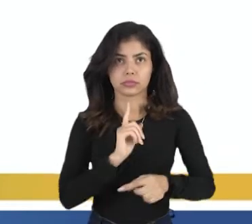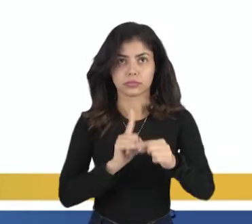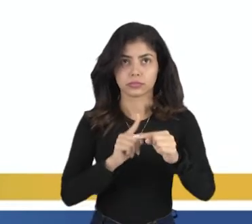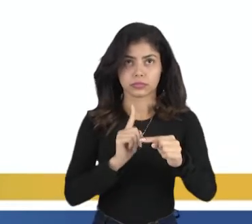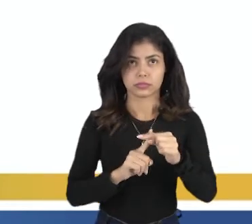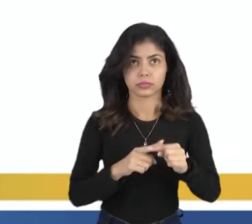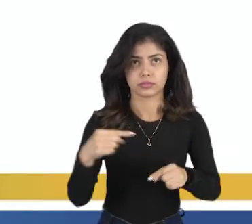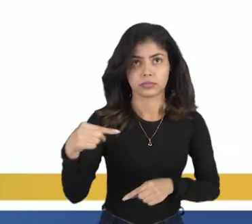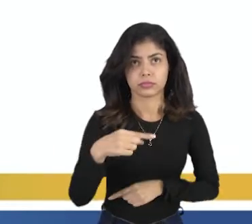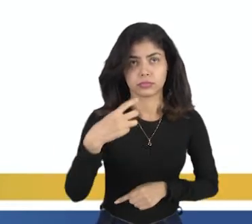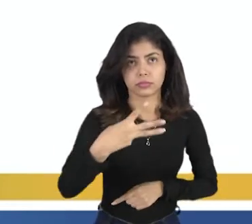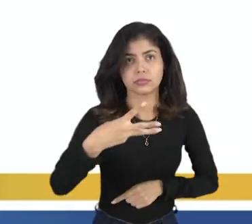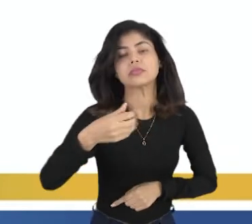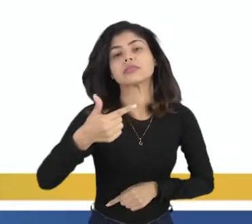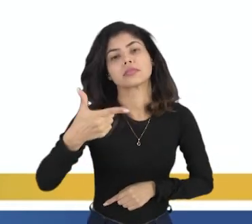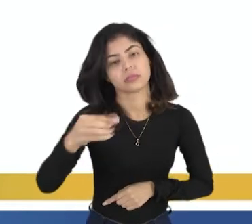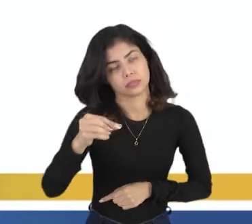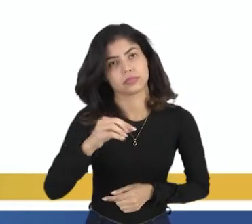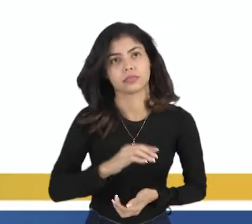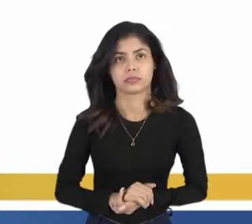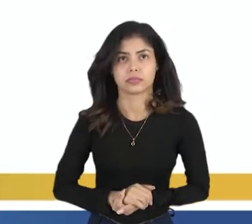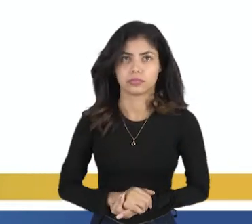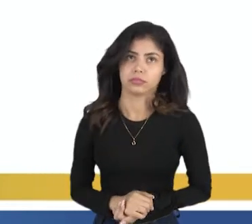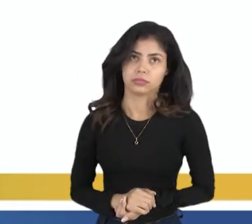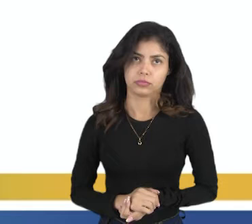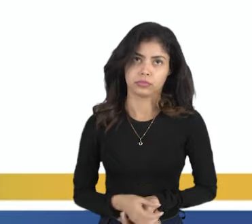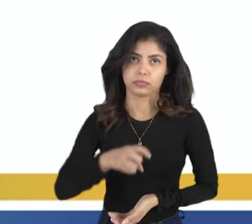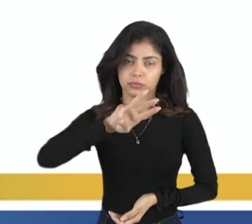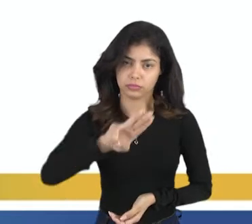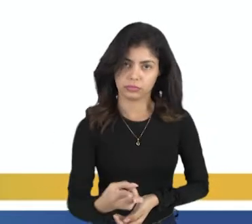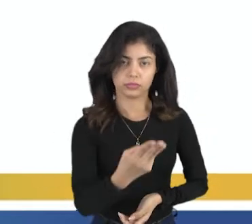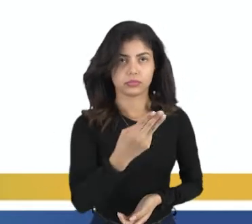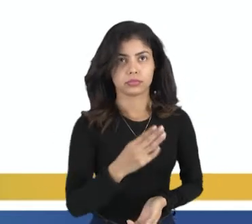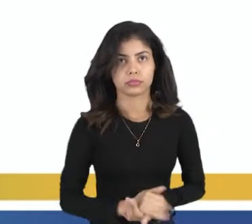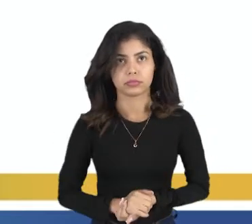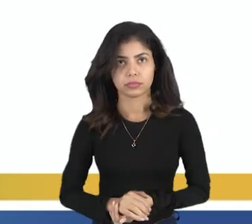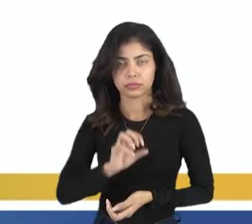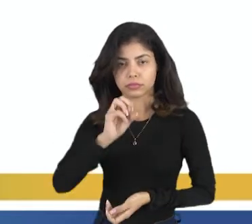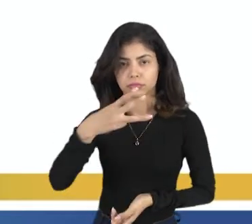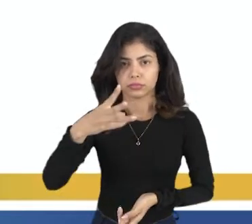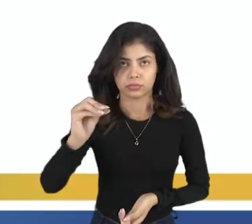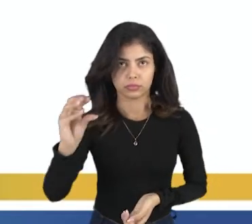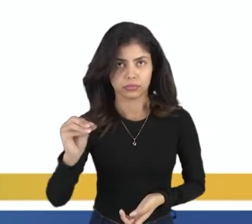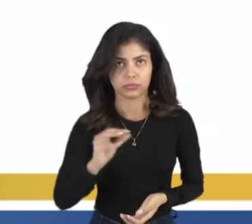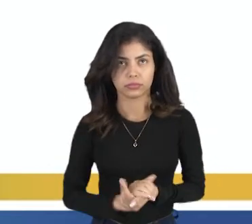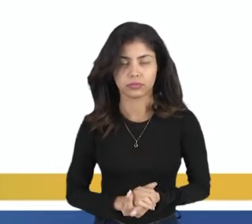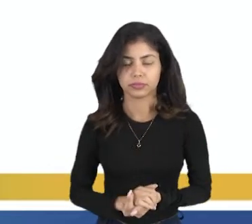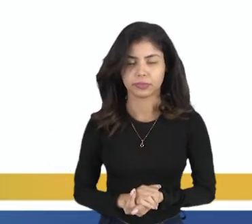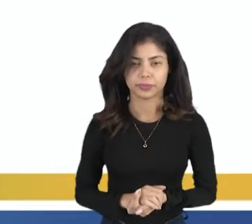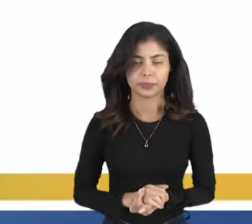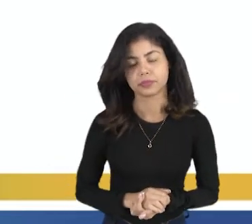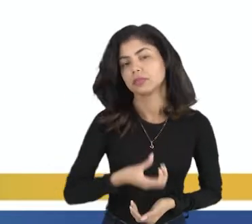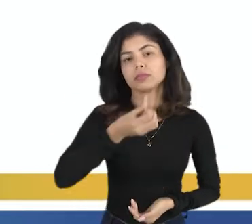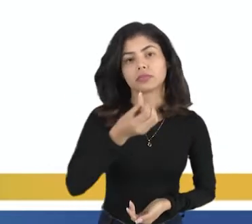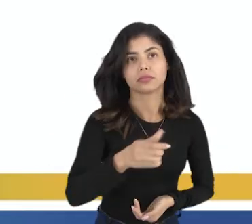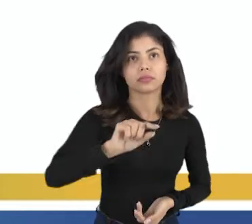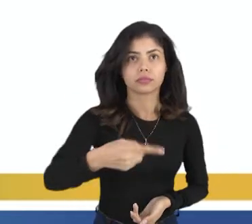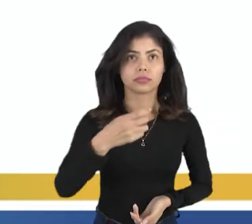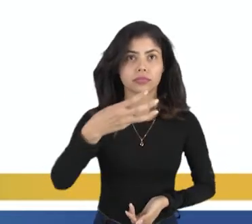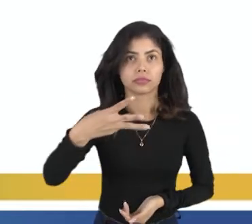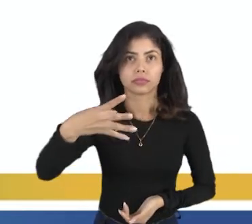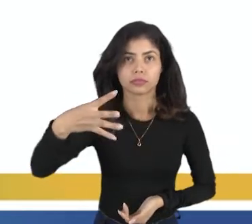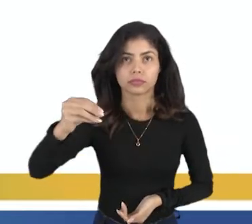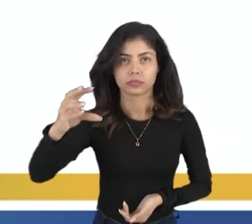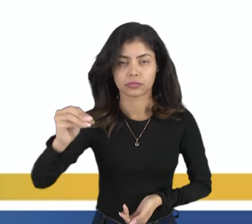2.800, né? Mais um saldo aí negativo de 320, mais 3.300,